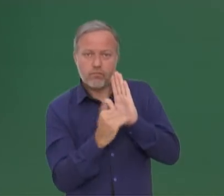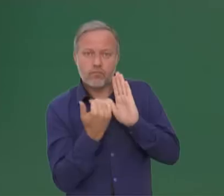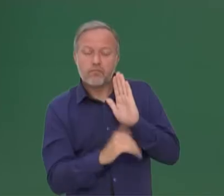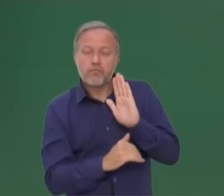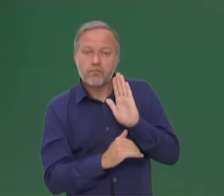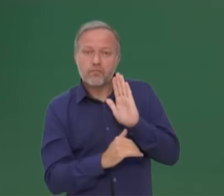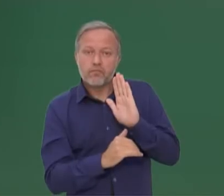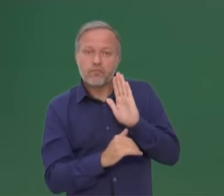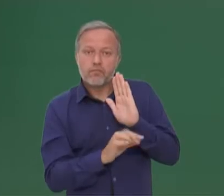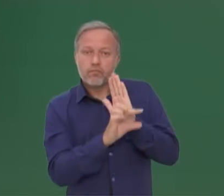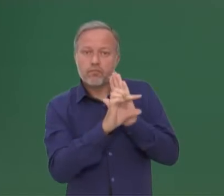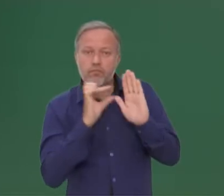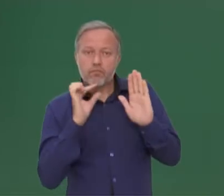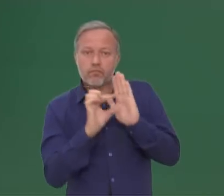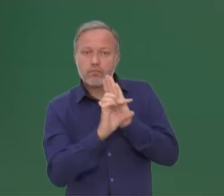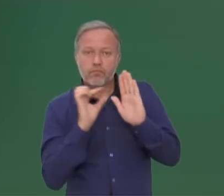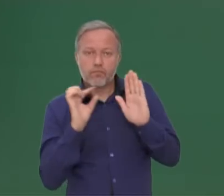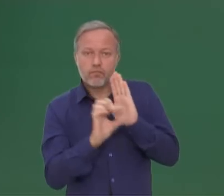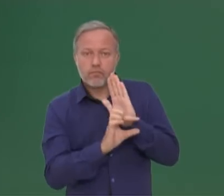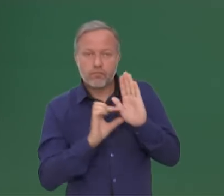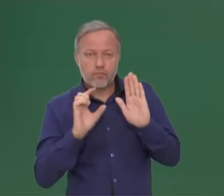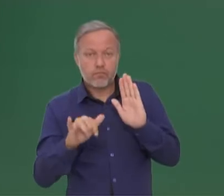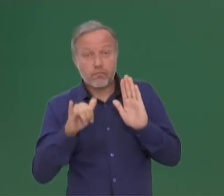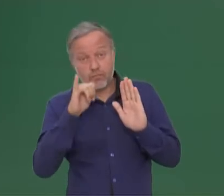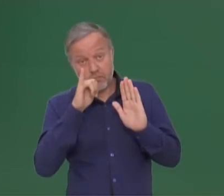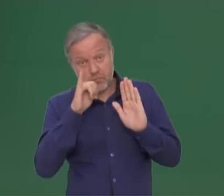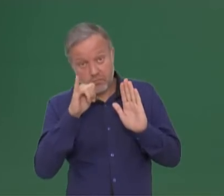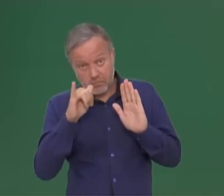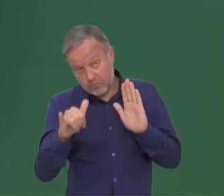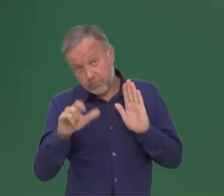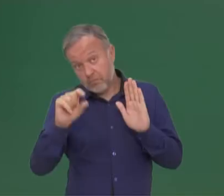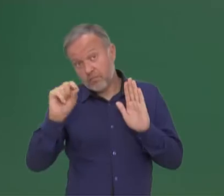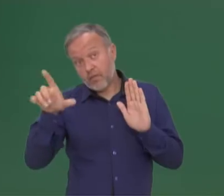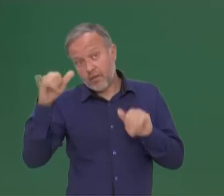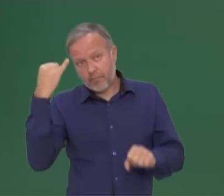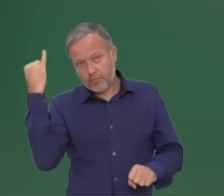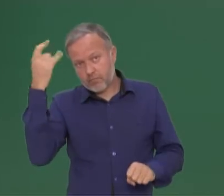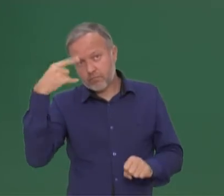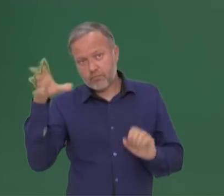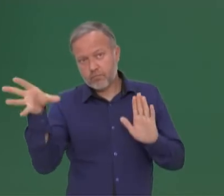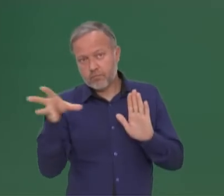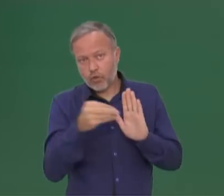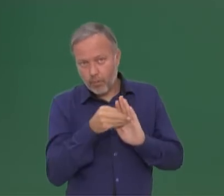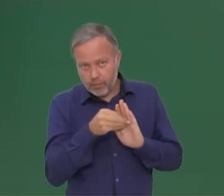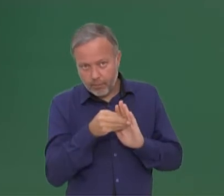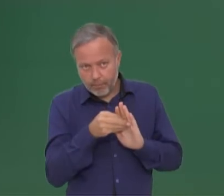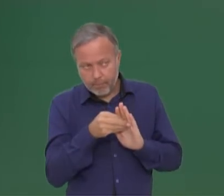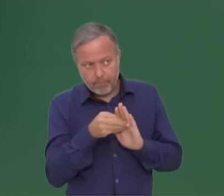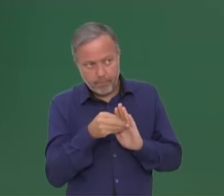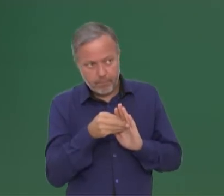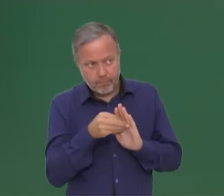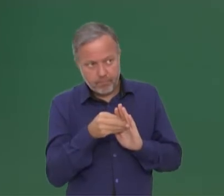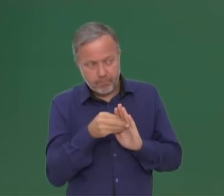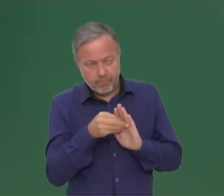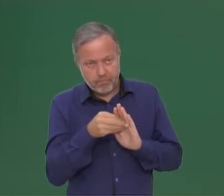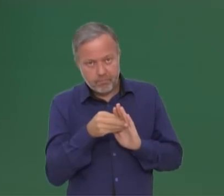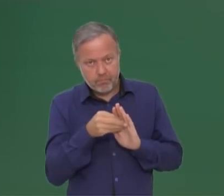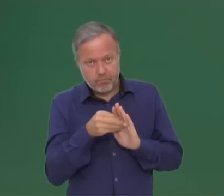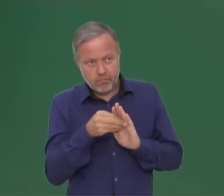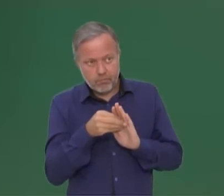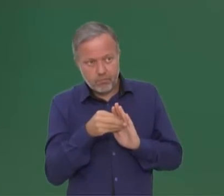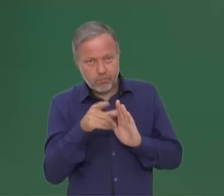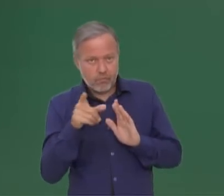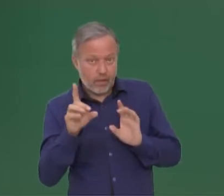Pode. Contanto que você copie essas informações do seu caderno, perfeito. Lembra da letra caprichada, tudo bem bonitinho